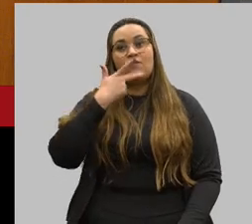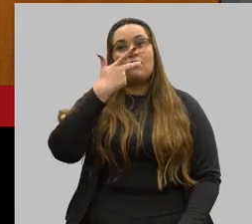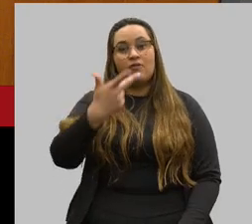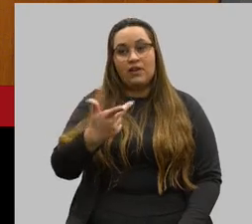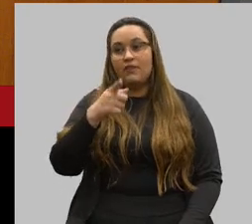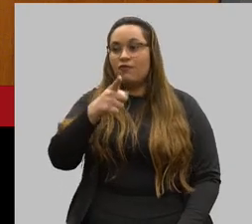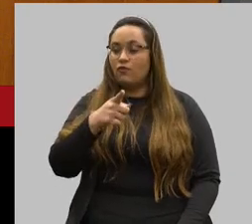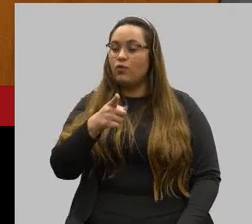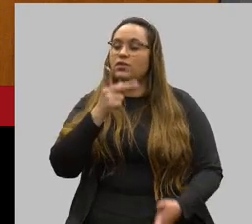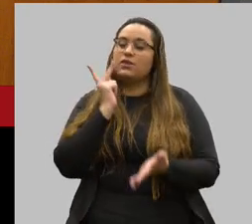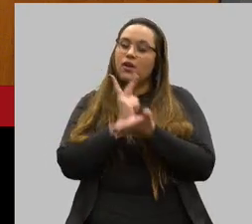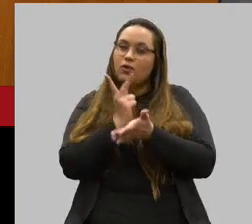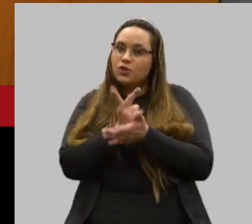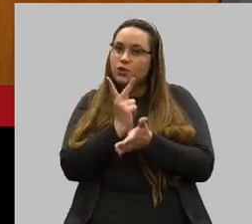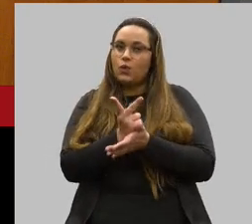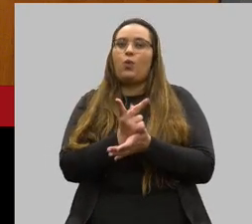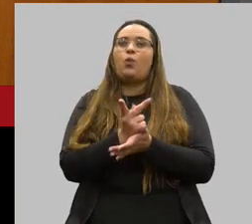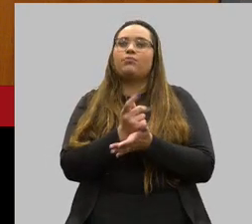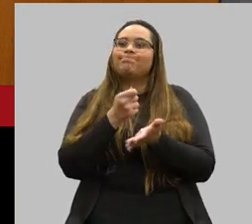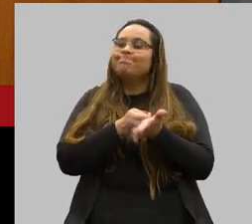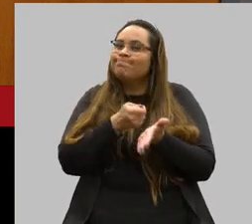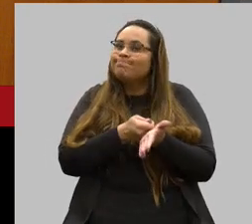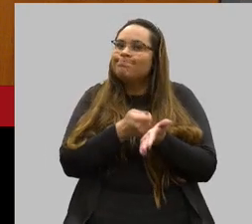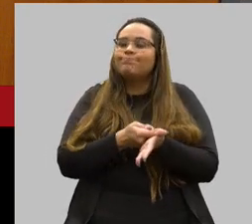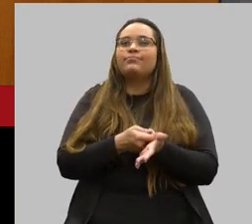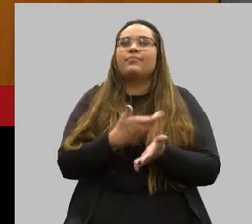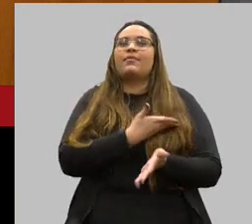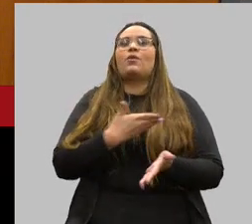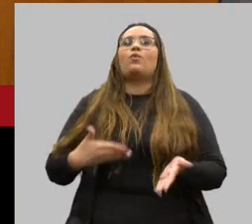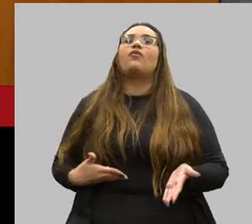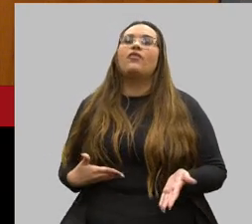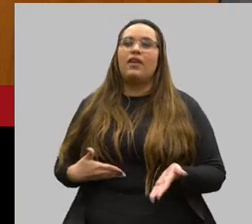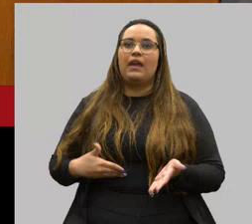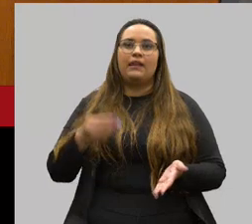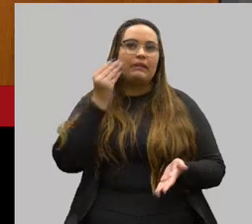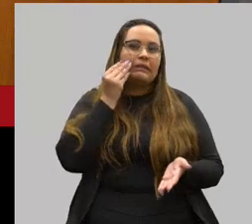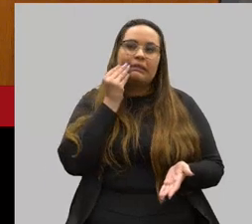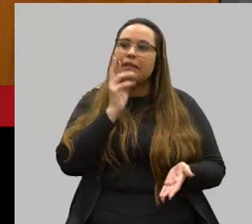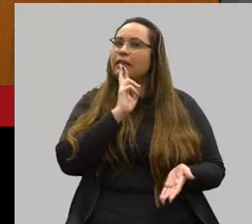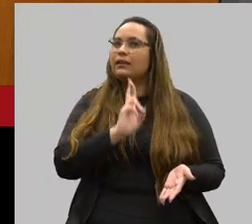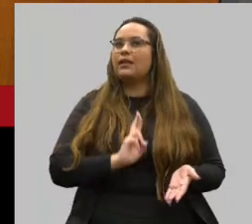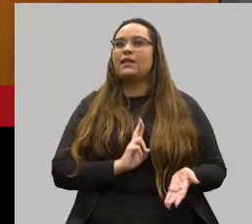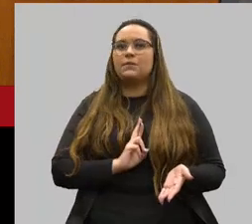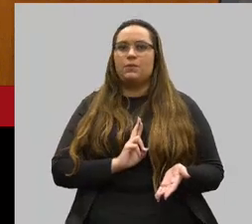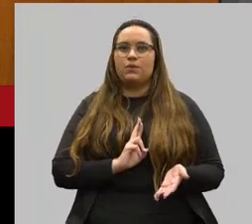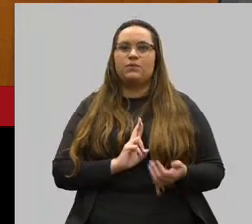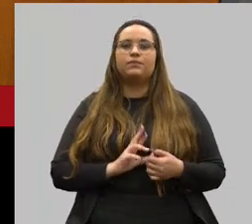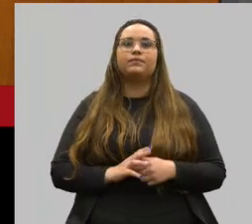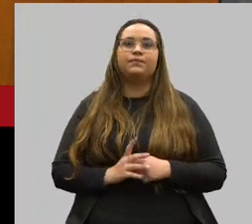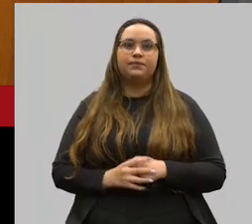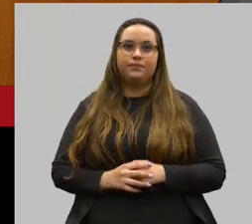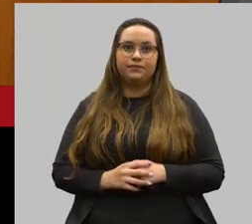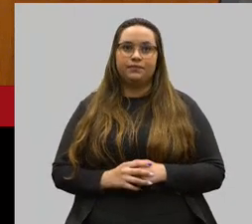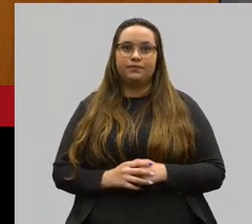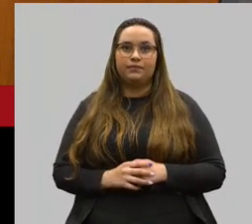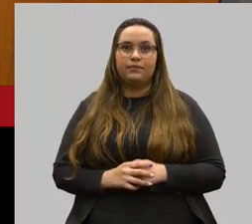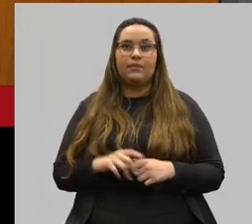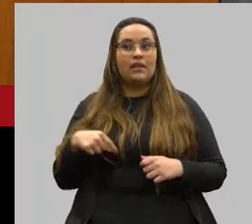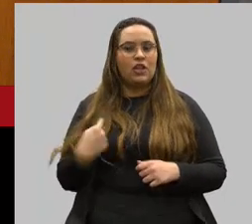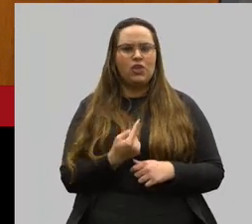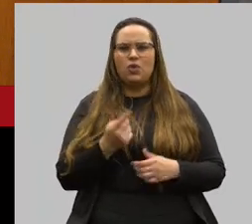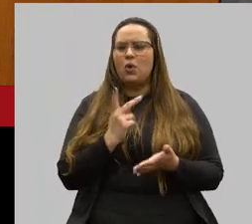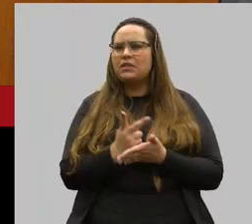apertando o governo aperta o governo porque se não apertar o Gover a gente tá se me permite perfeitamente é a gente tá sempre em diálogo